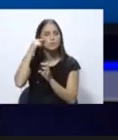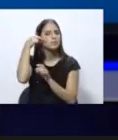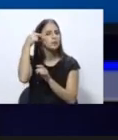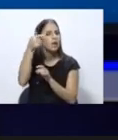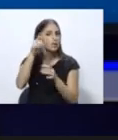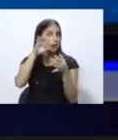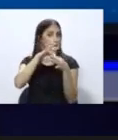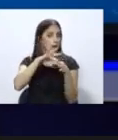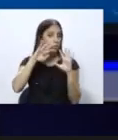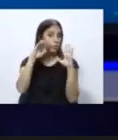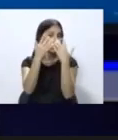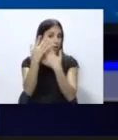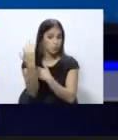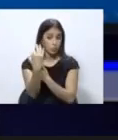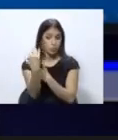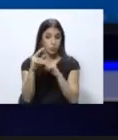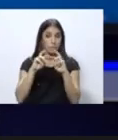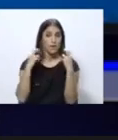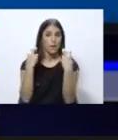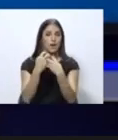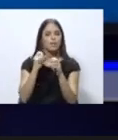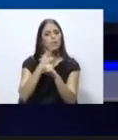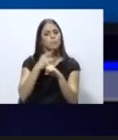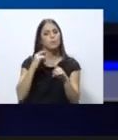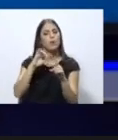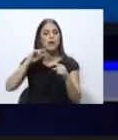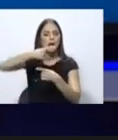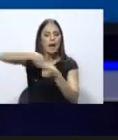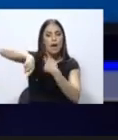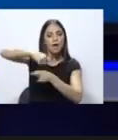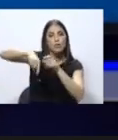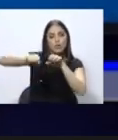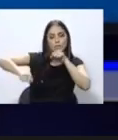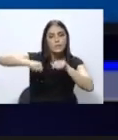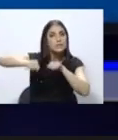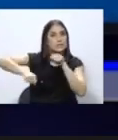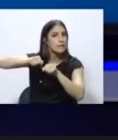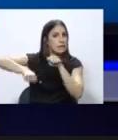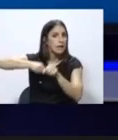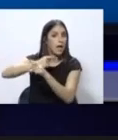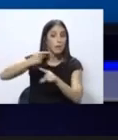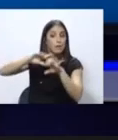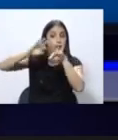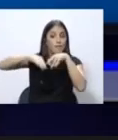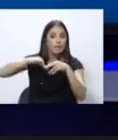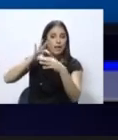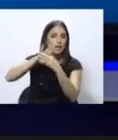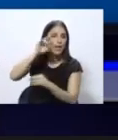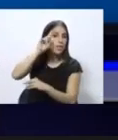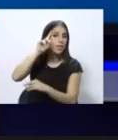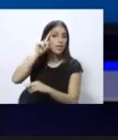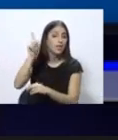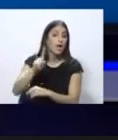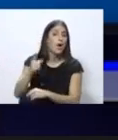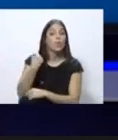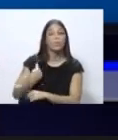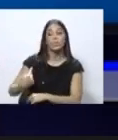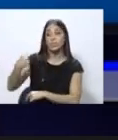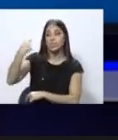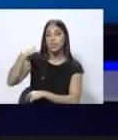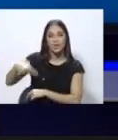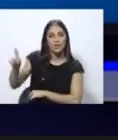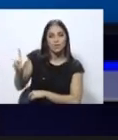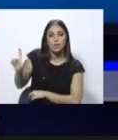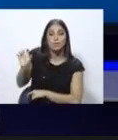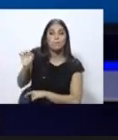Porto da bancada à volta a Portugal em bicicleta que terminou no dia de ontem em Lisboa e mais